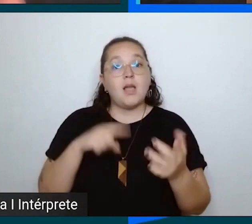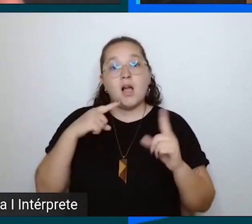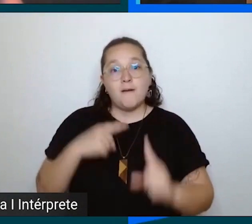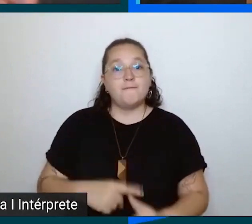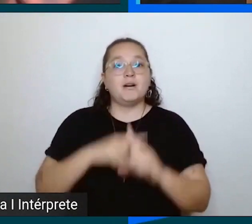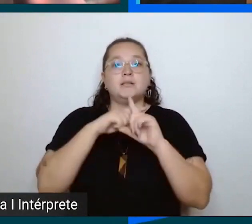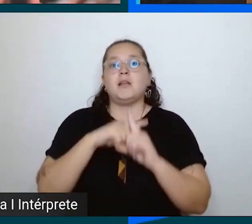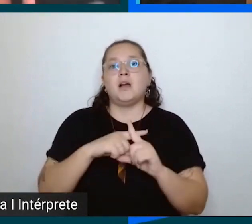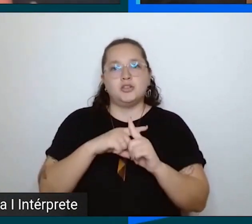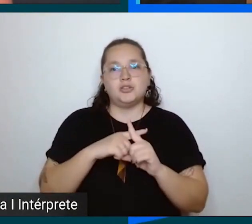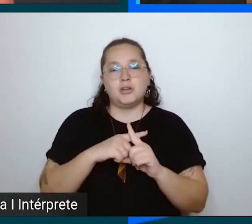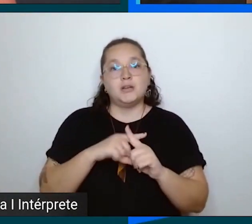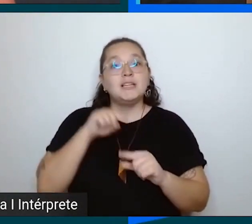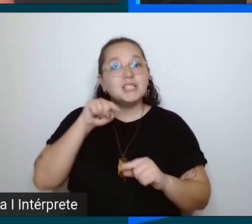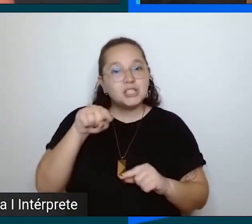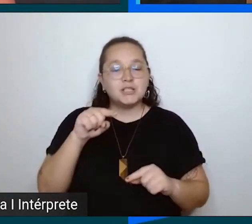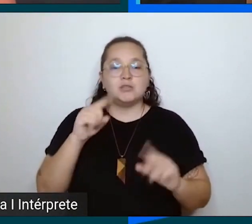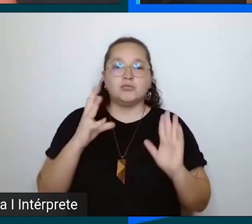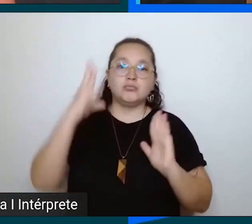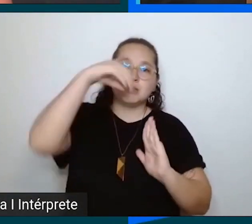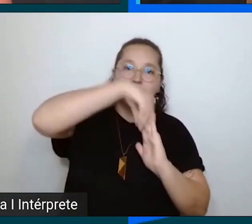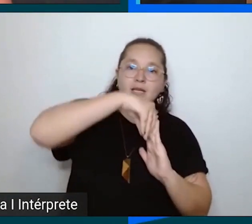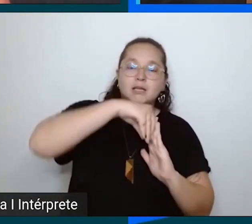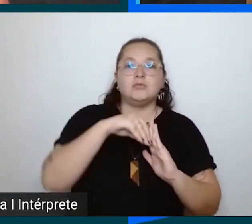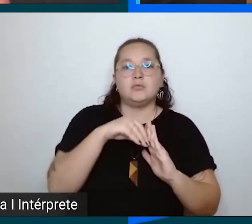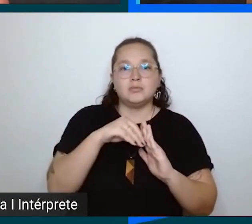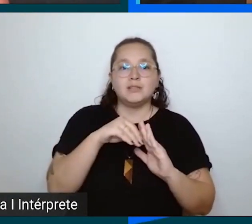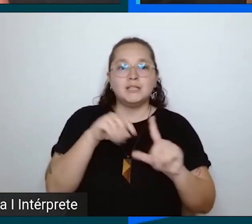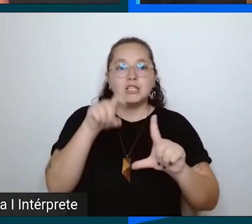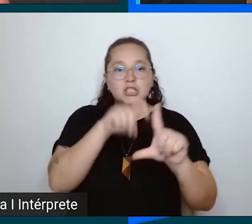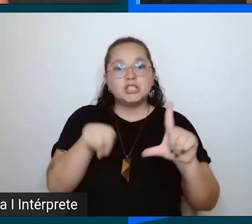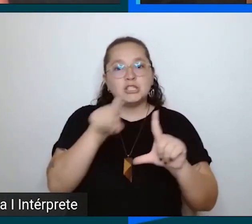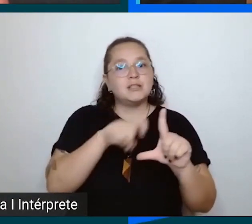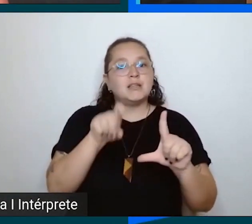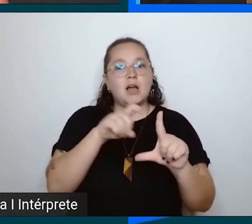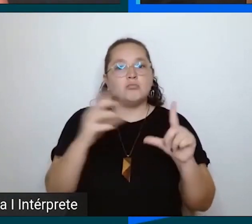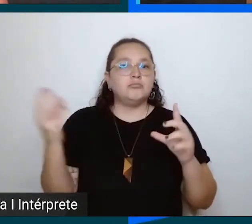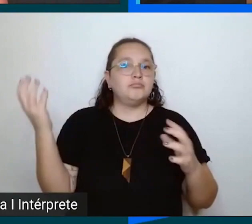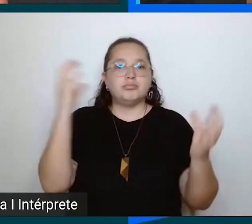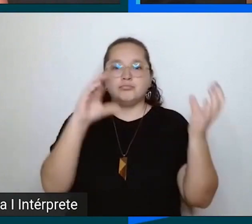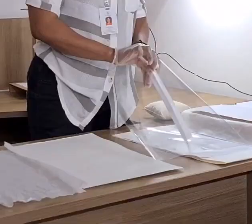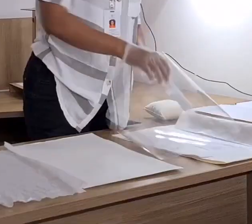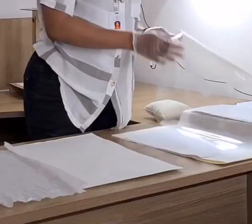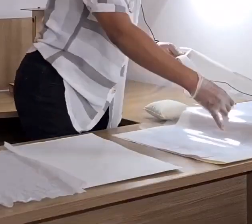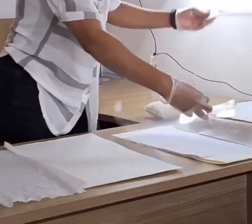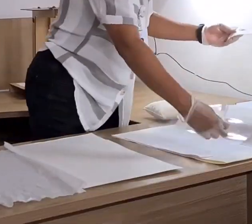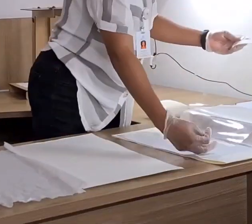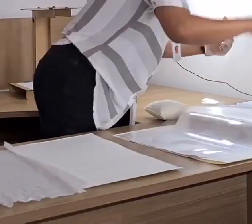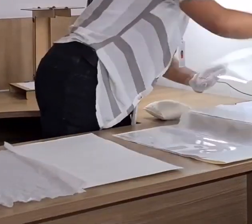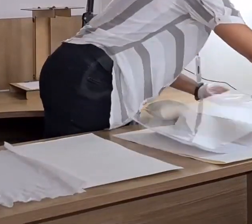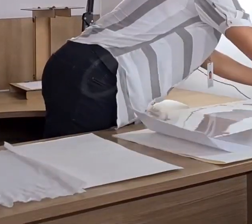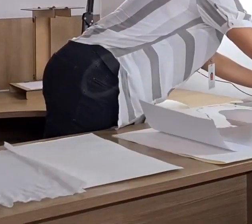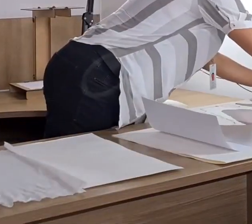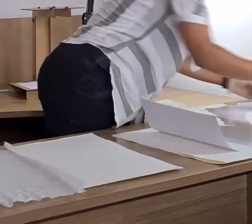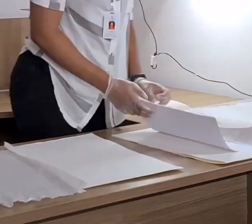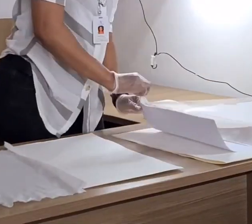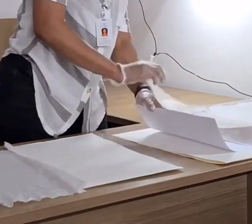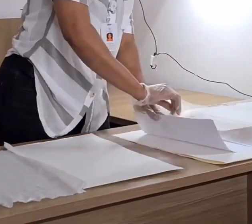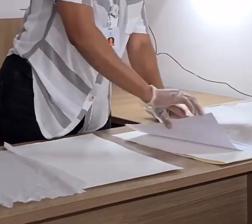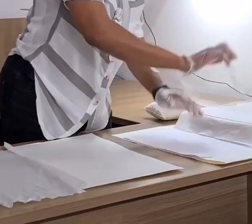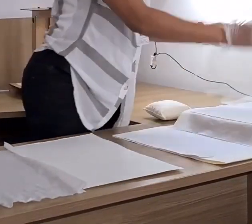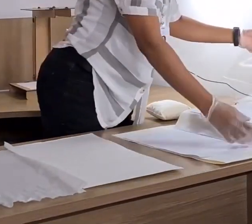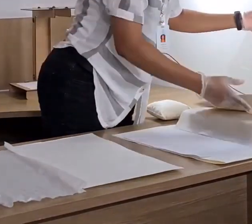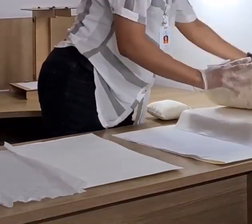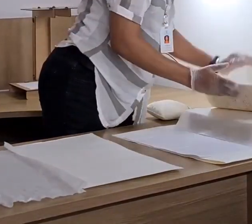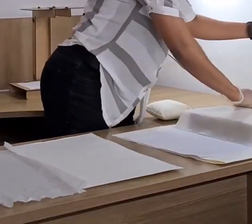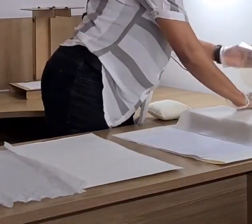desse ecossistema digital livre. Ele possibilita não só que os acervos estejam disponíveis,